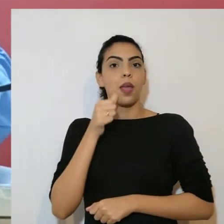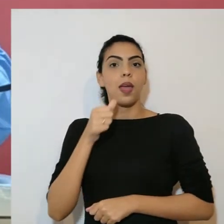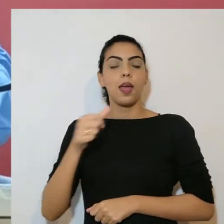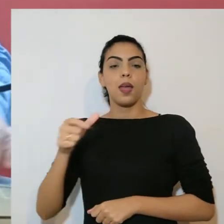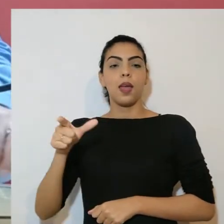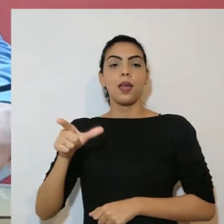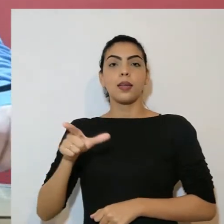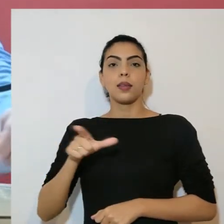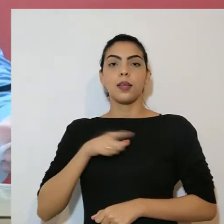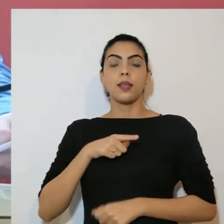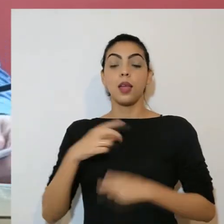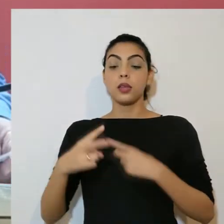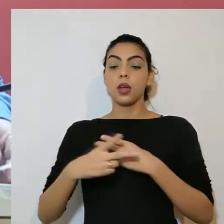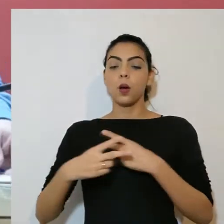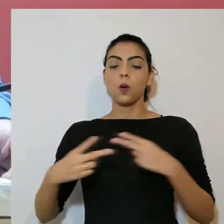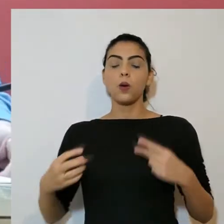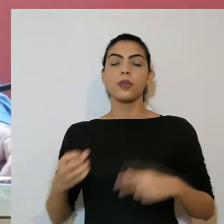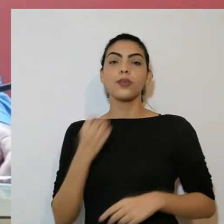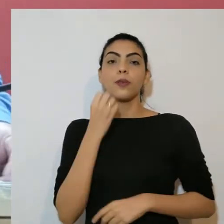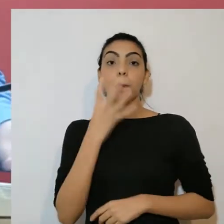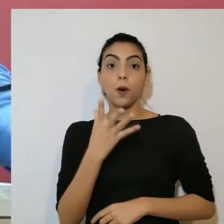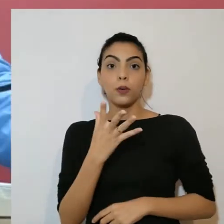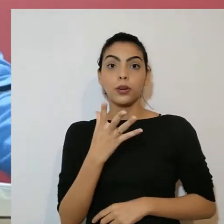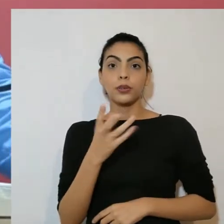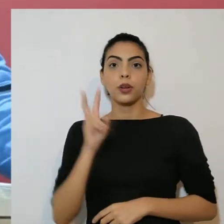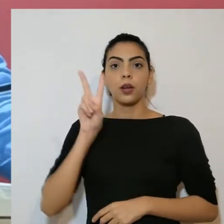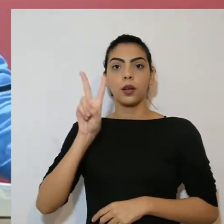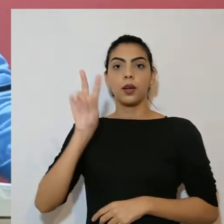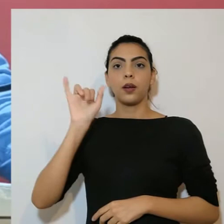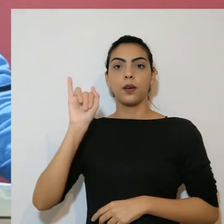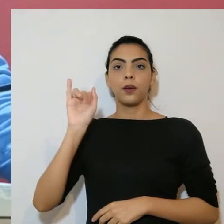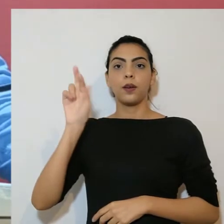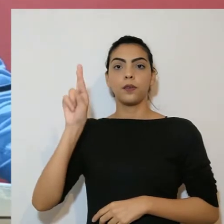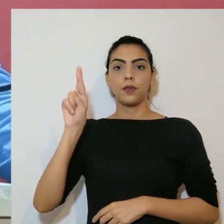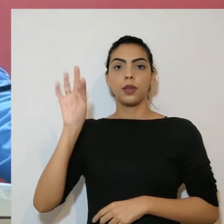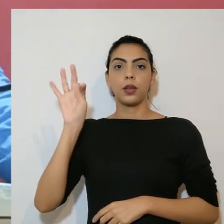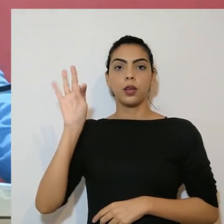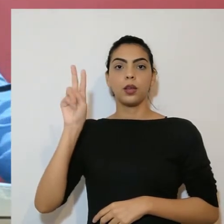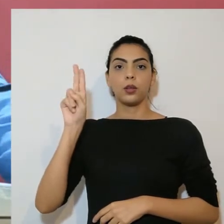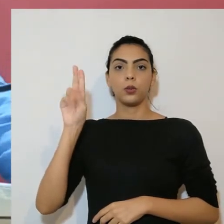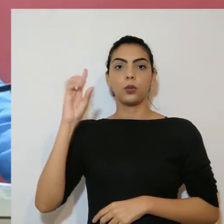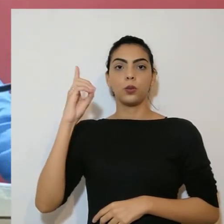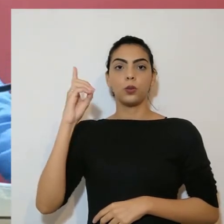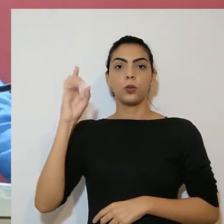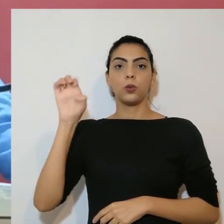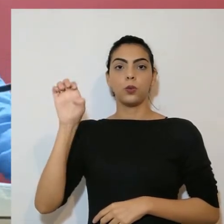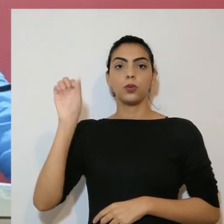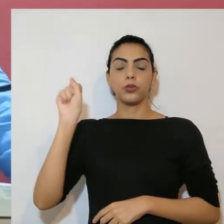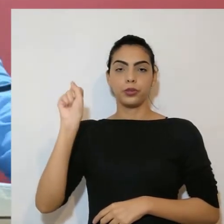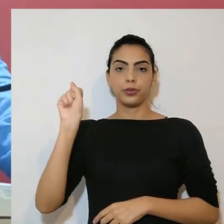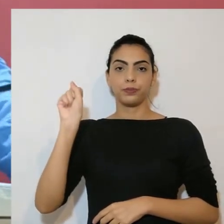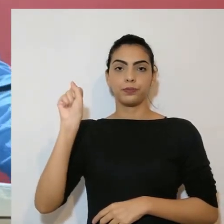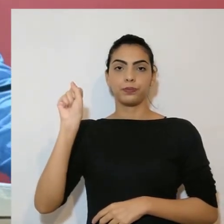que possua virtudes, né? Em Provérbios, no capítulo 12, verso 4,